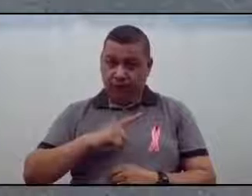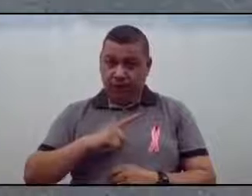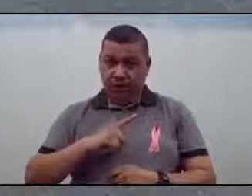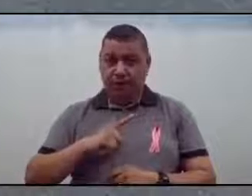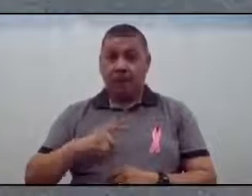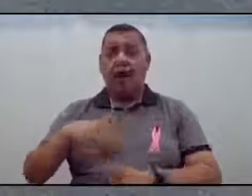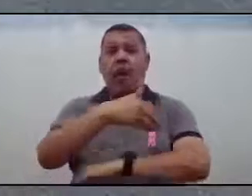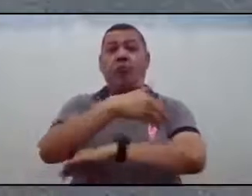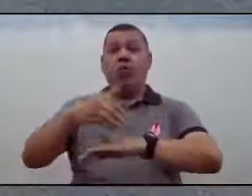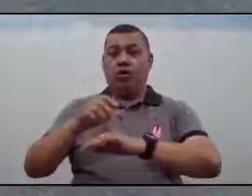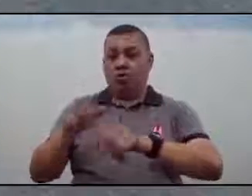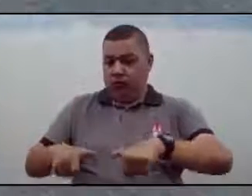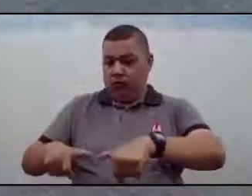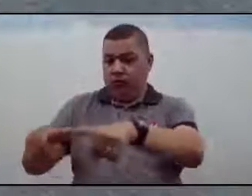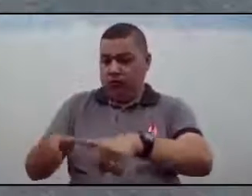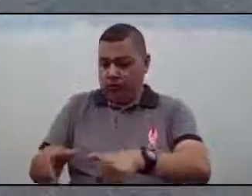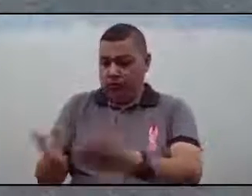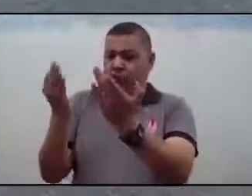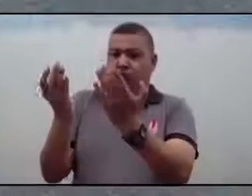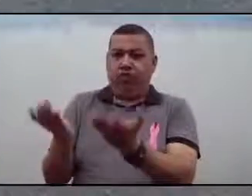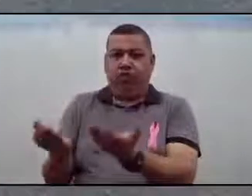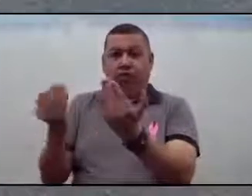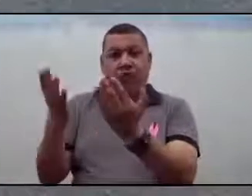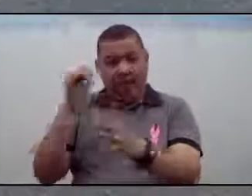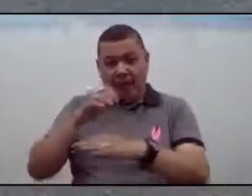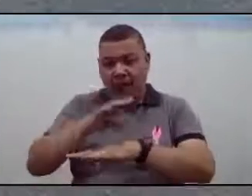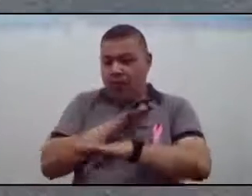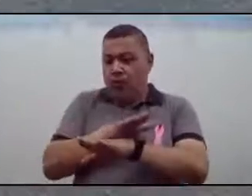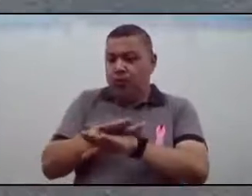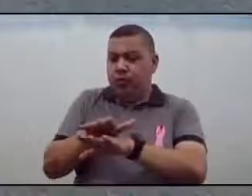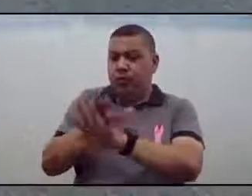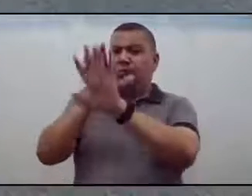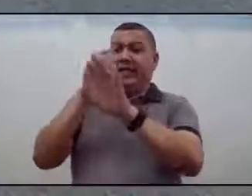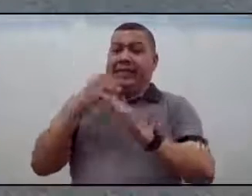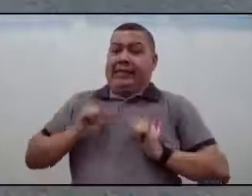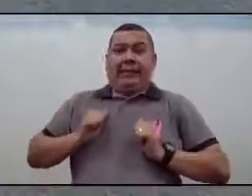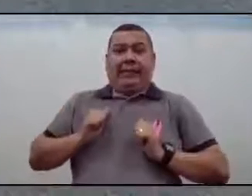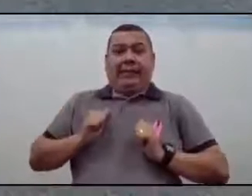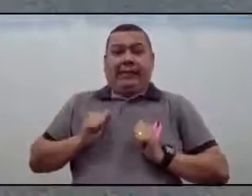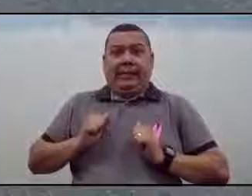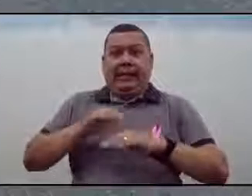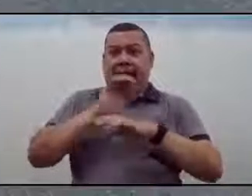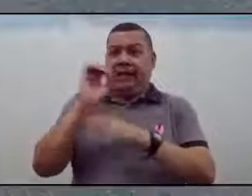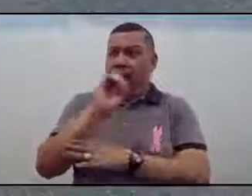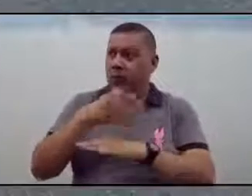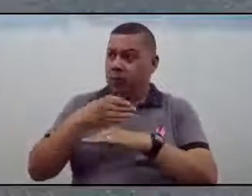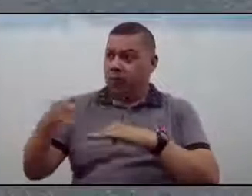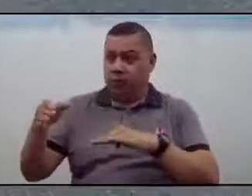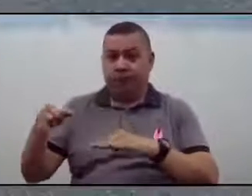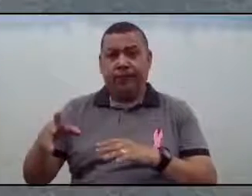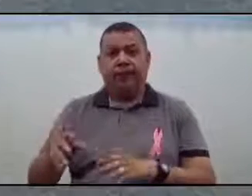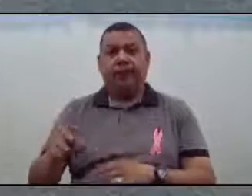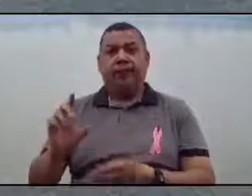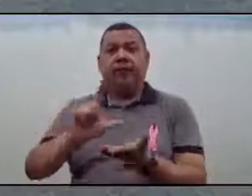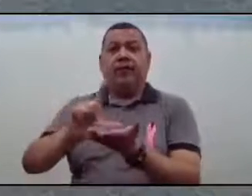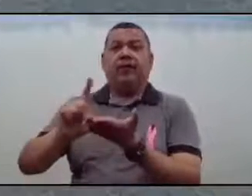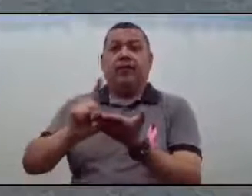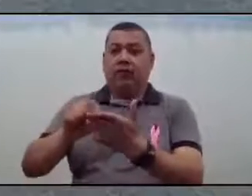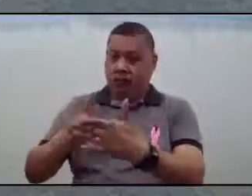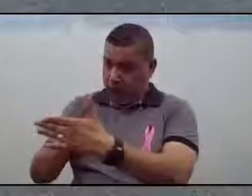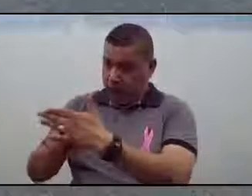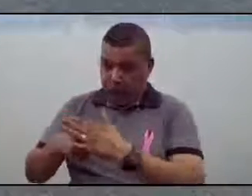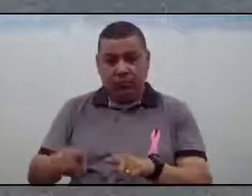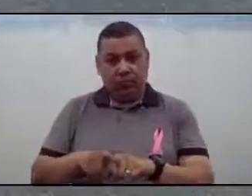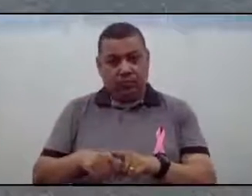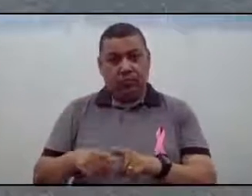quebradas, umas pranchas faltando prego, estava levantando. O vereador Laura esses dias citou dela também, cobrando. Obrigado, vereador, pelo empenho, por